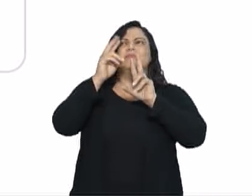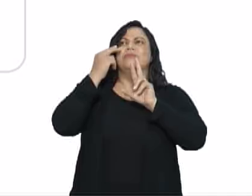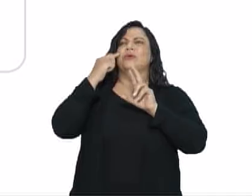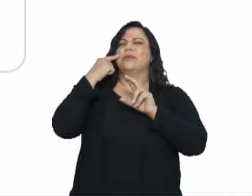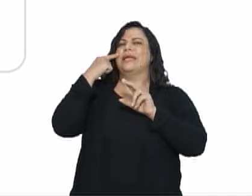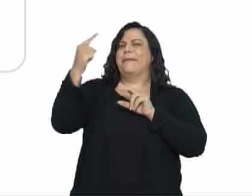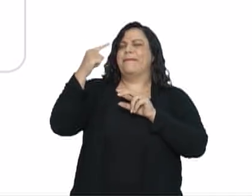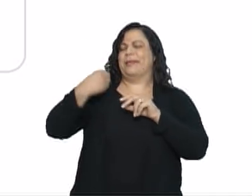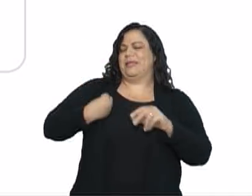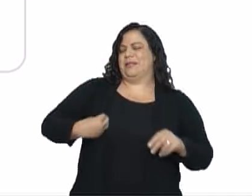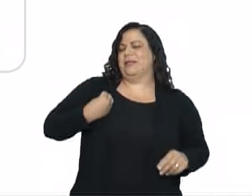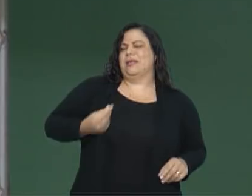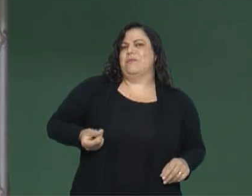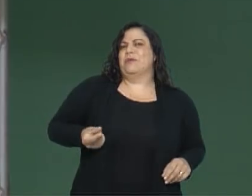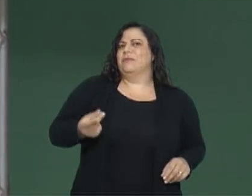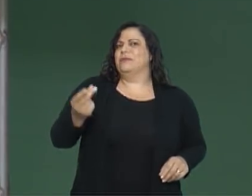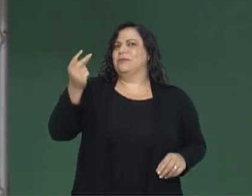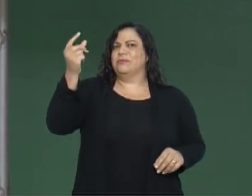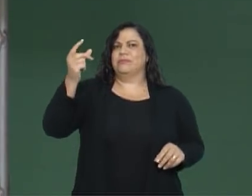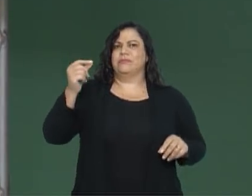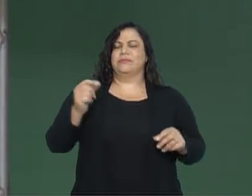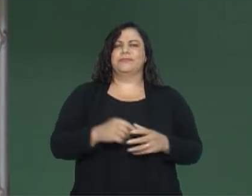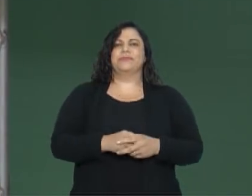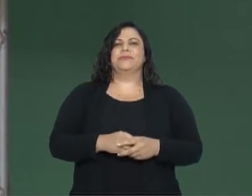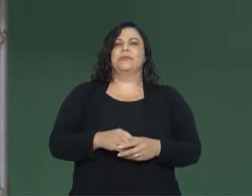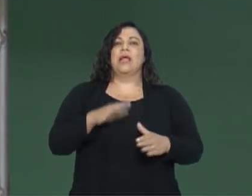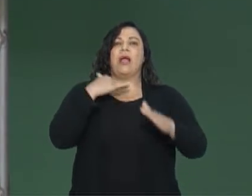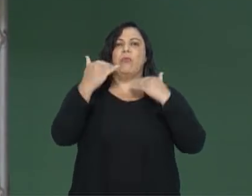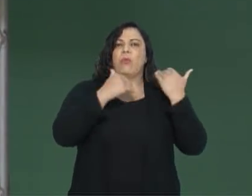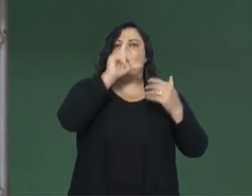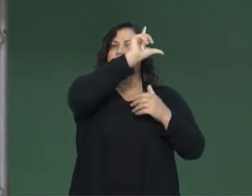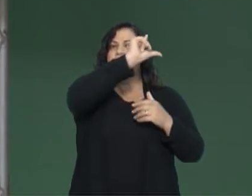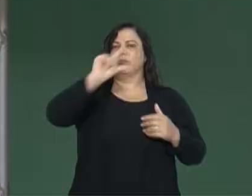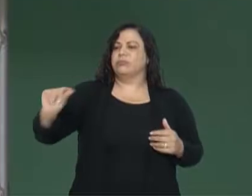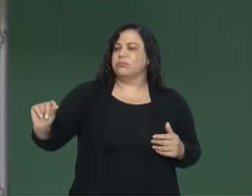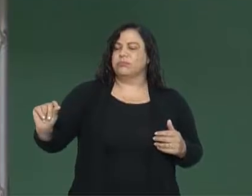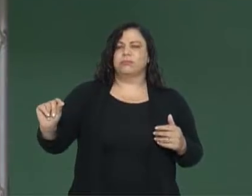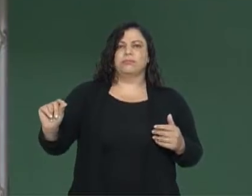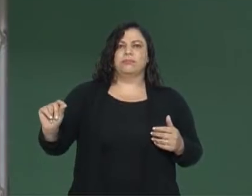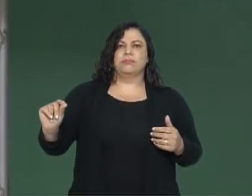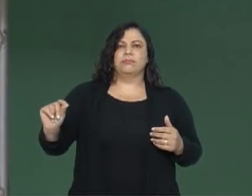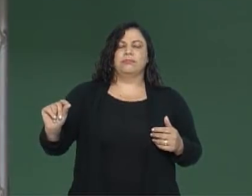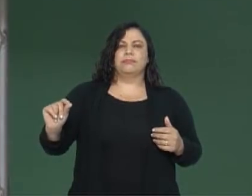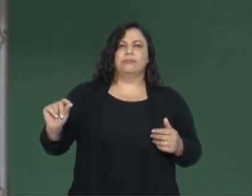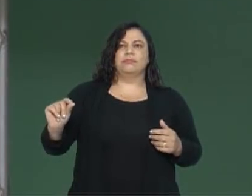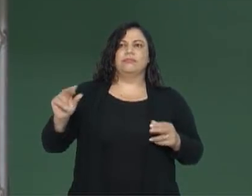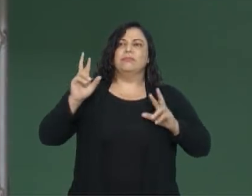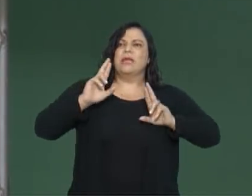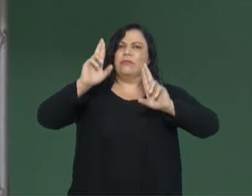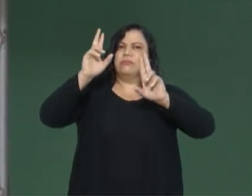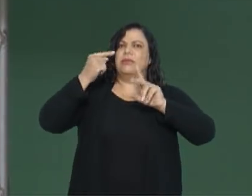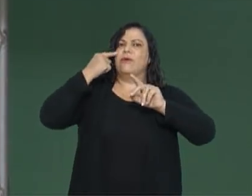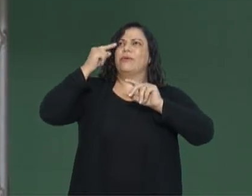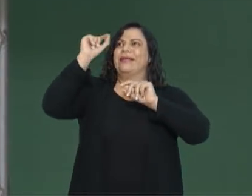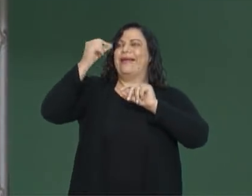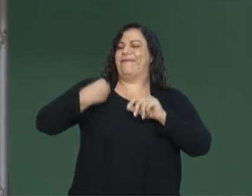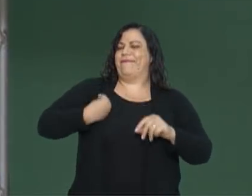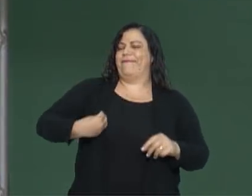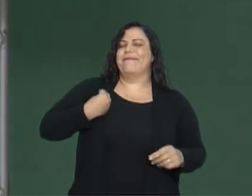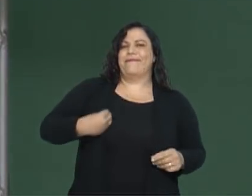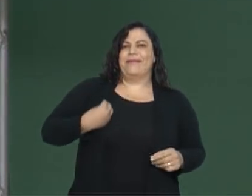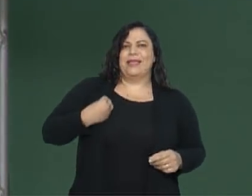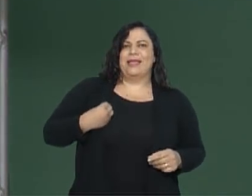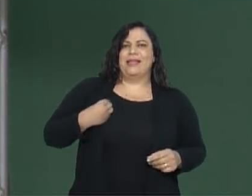que eles diminuíram a mortalidade e aumentaram a esperança de vida, já chegando lá nos 80